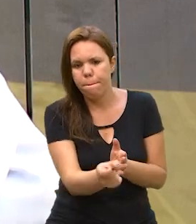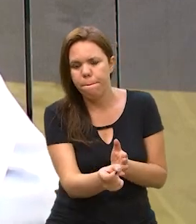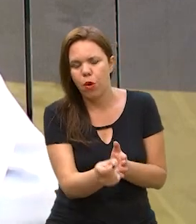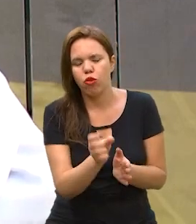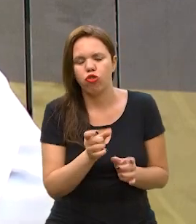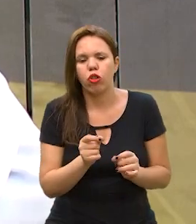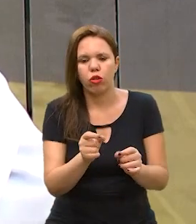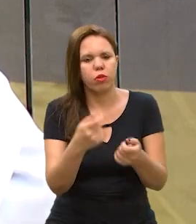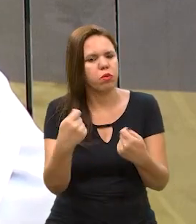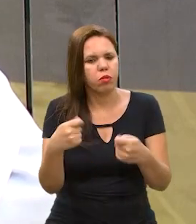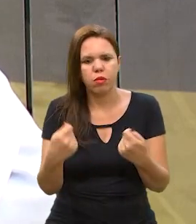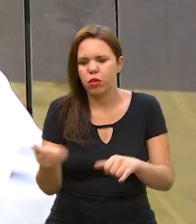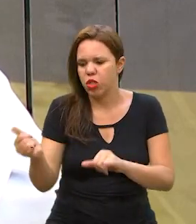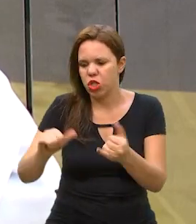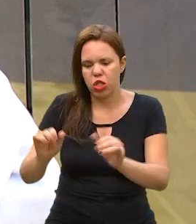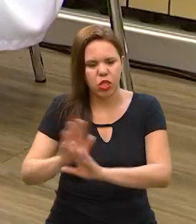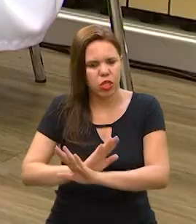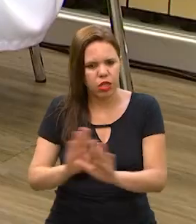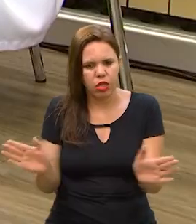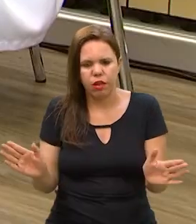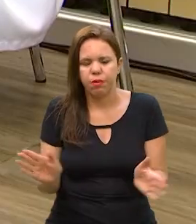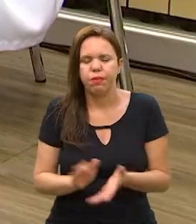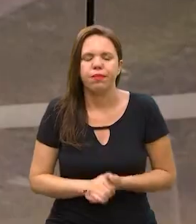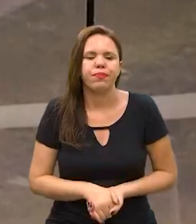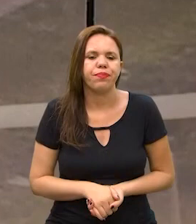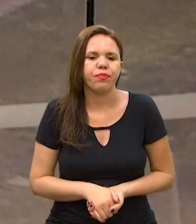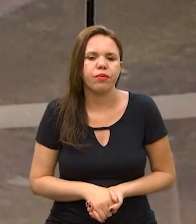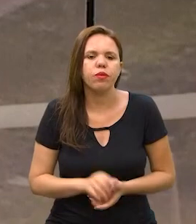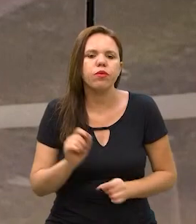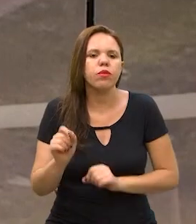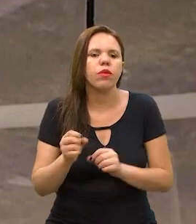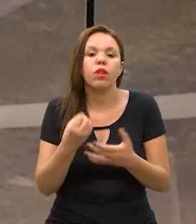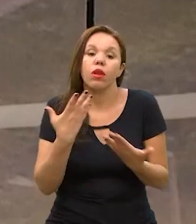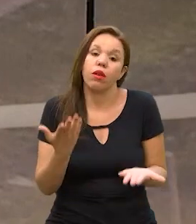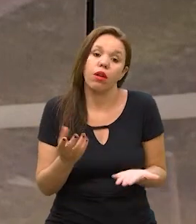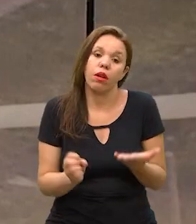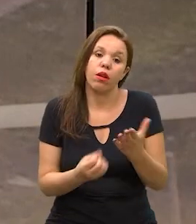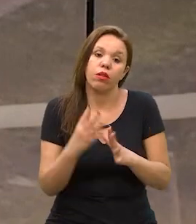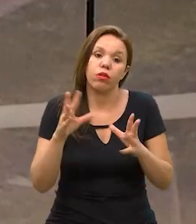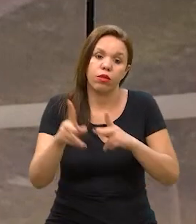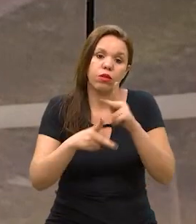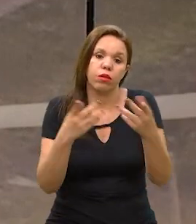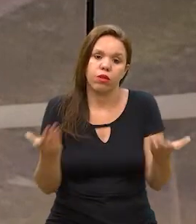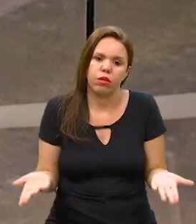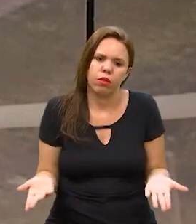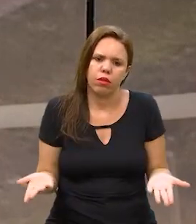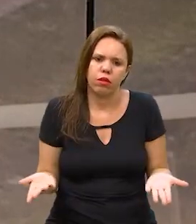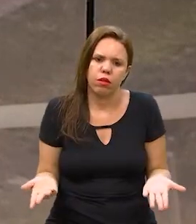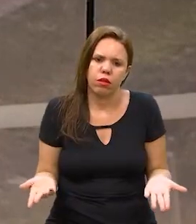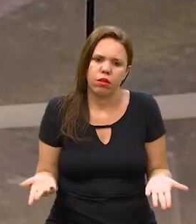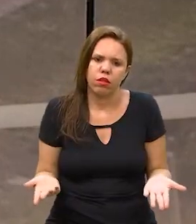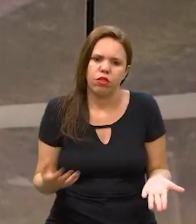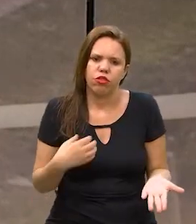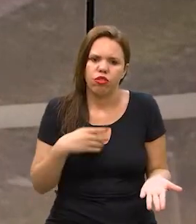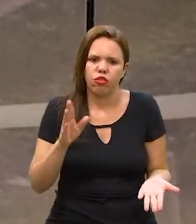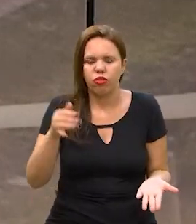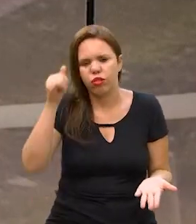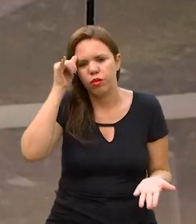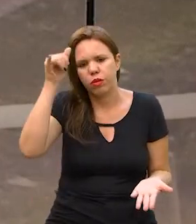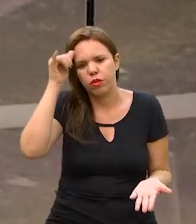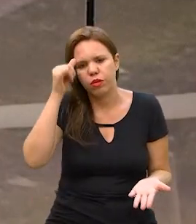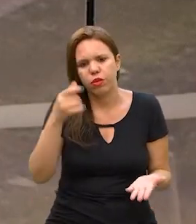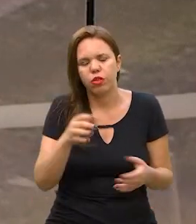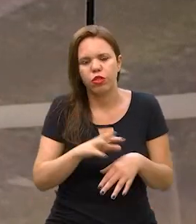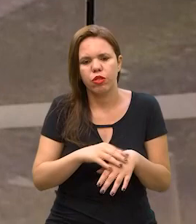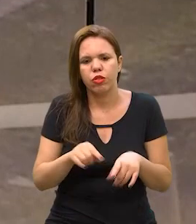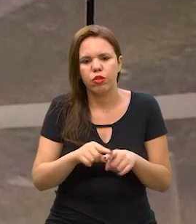não precisa às vezes nem de quimioterapia. O que seria bom que isso acontecesse com todas as pessoas que de maneira preventiva já vão buscar